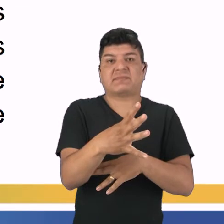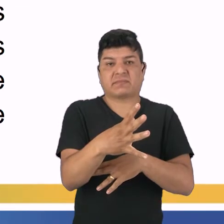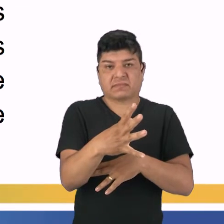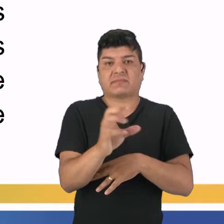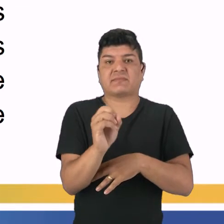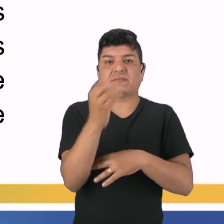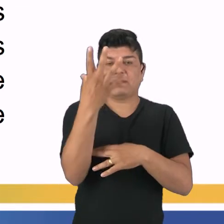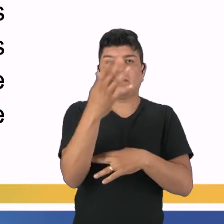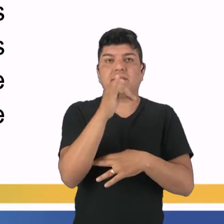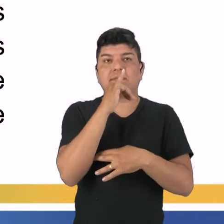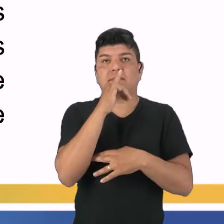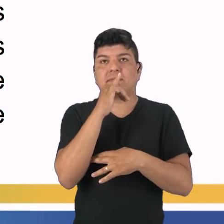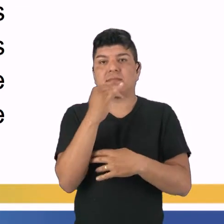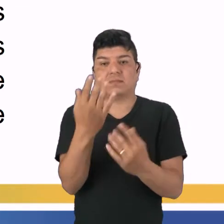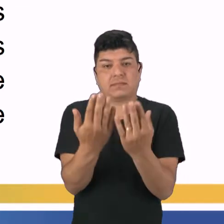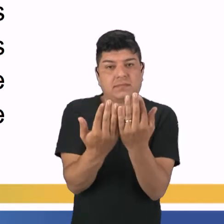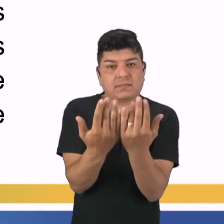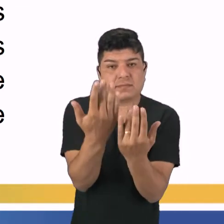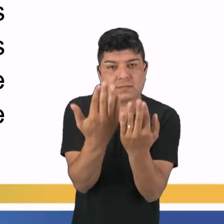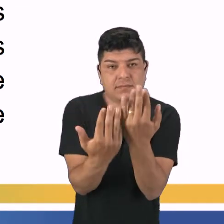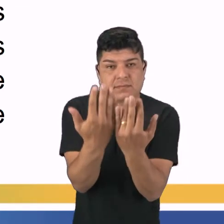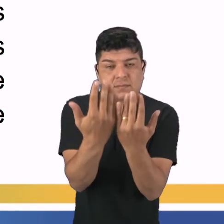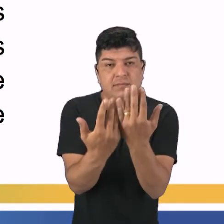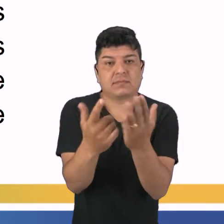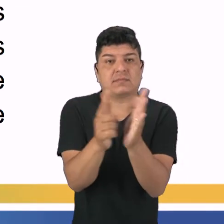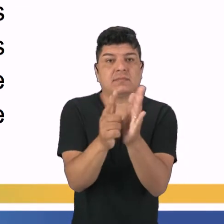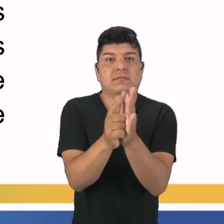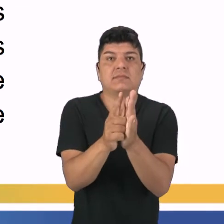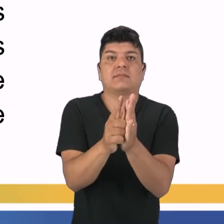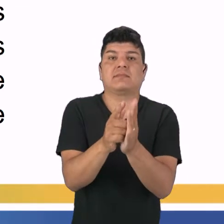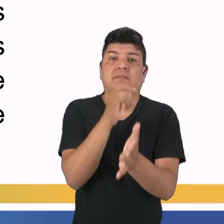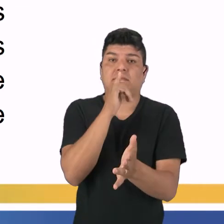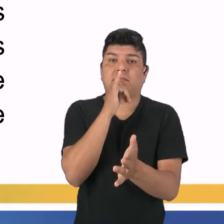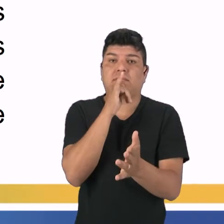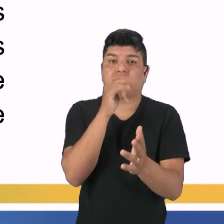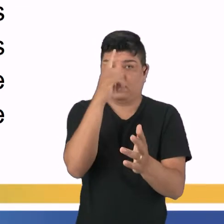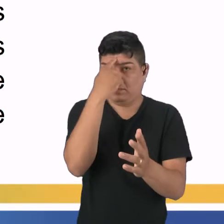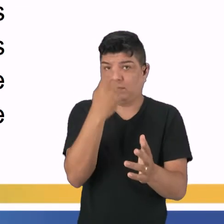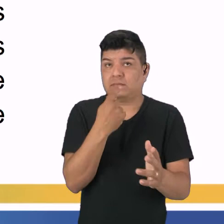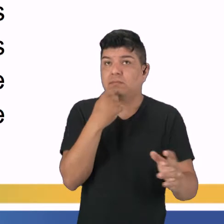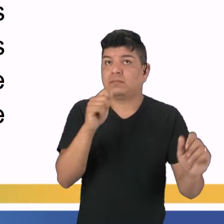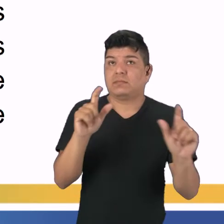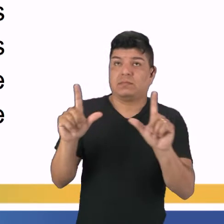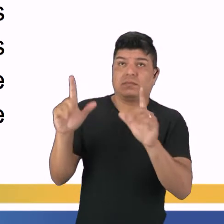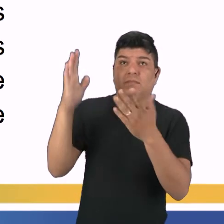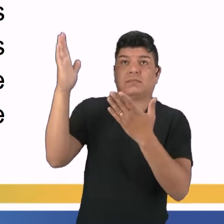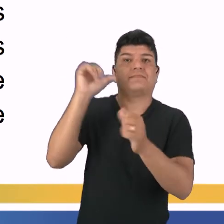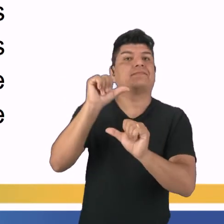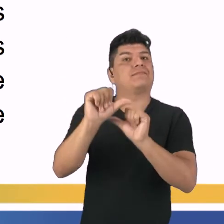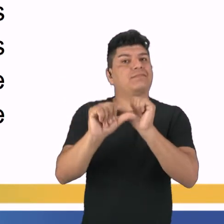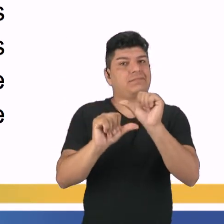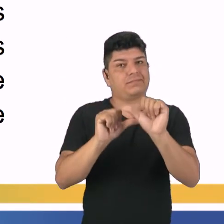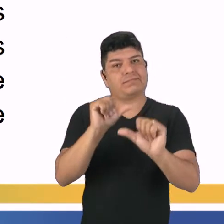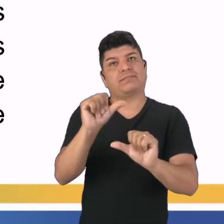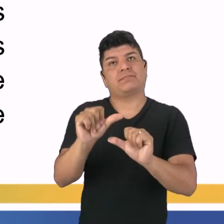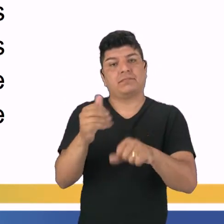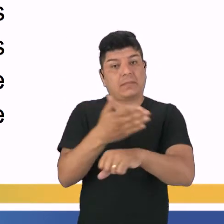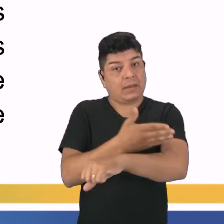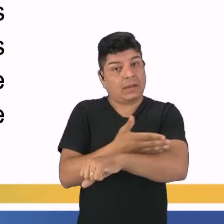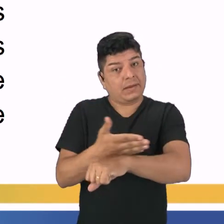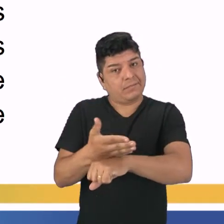que acontece quando queimamos o papel. Aí olha aí a imagem do papel queimado. Já alterou, né? O papel não está